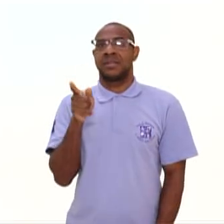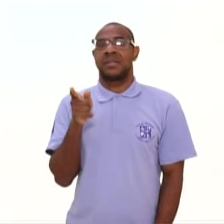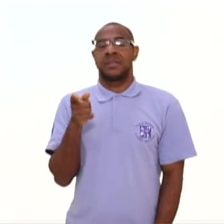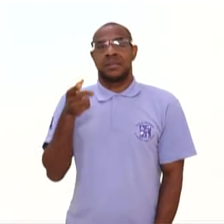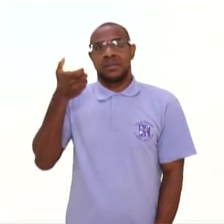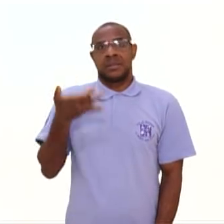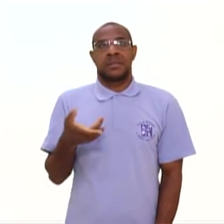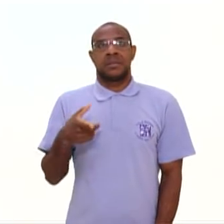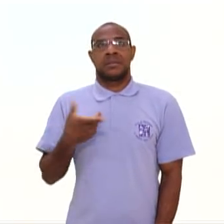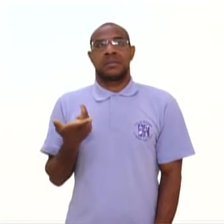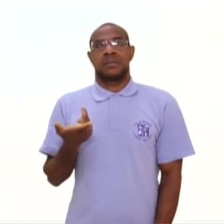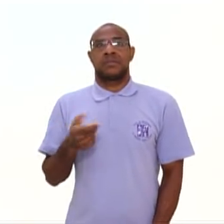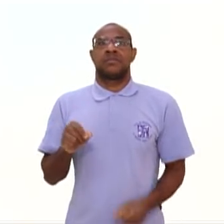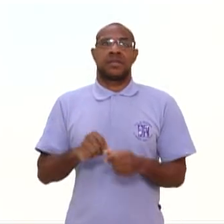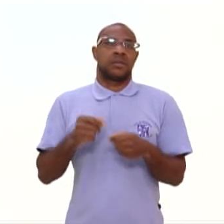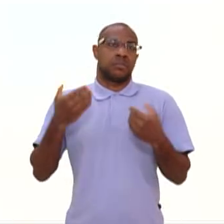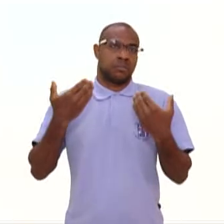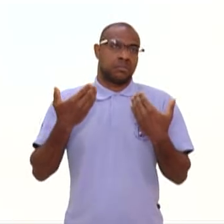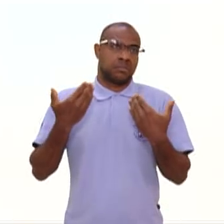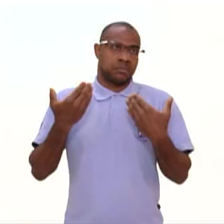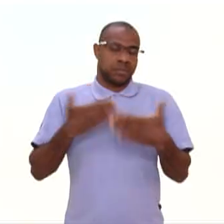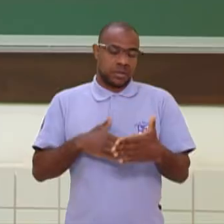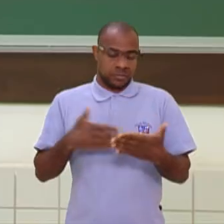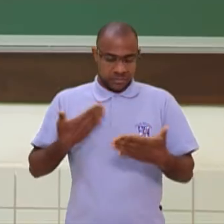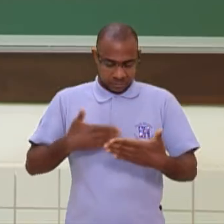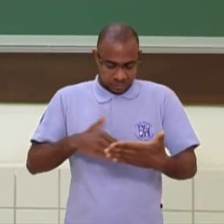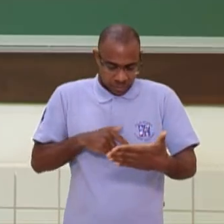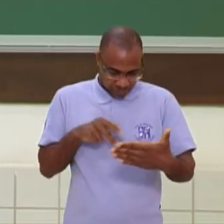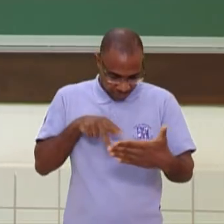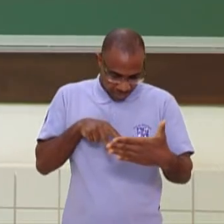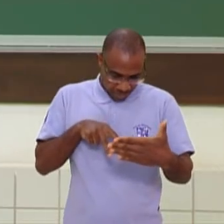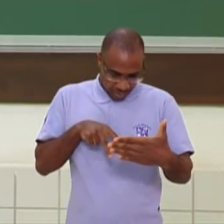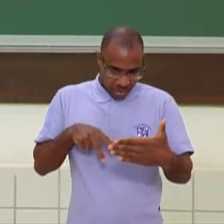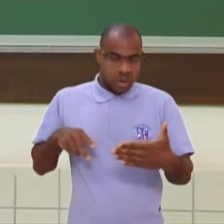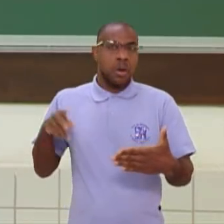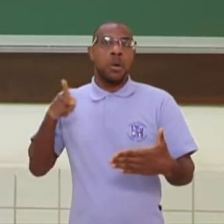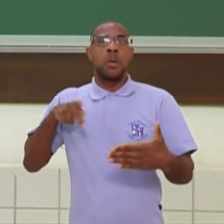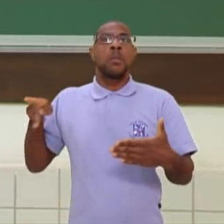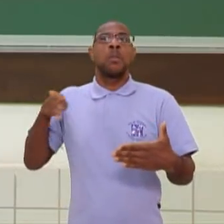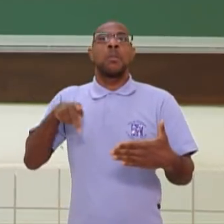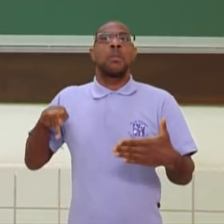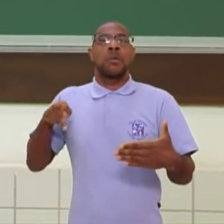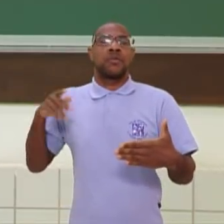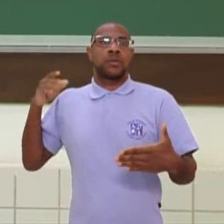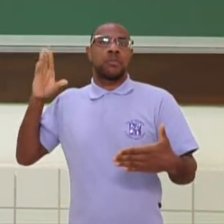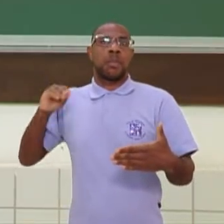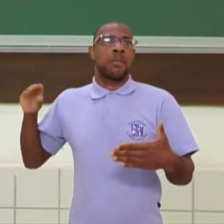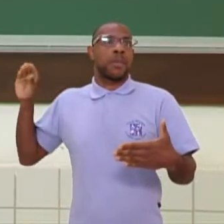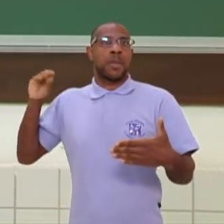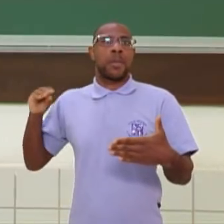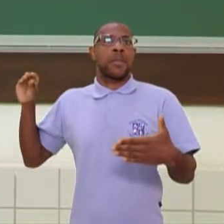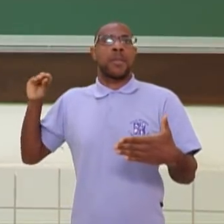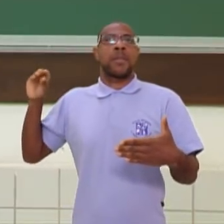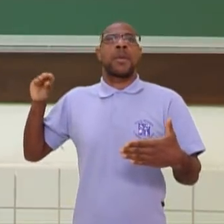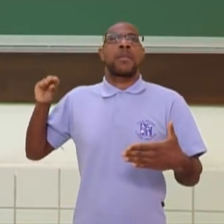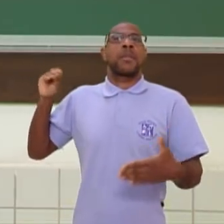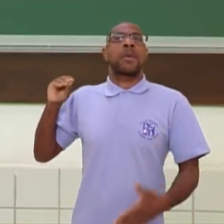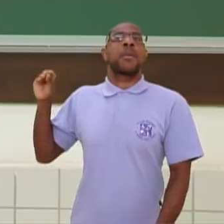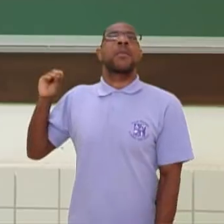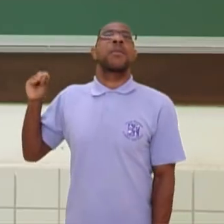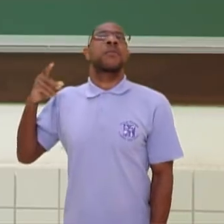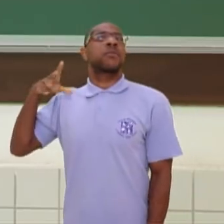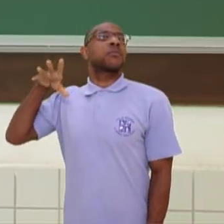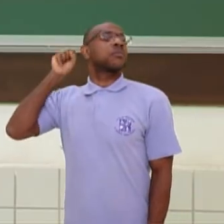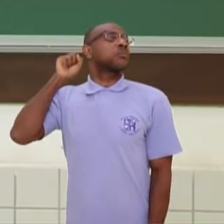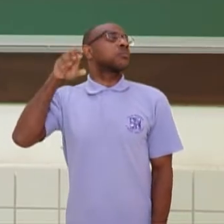realizando a sua prova, vamos dizer assim, no seu colégio, o seu professor, por exemplo, ele der um recado para você na frente da sala, você vai